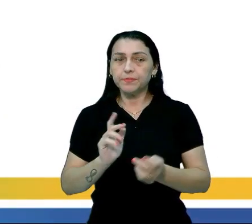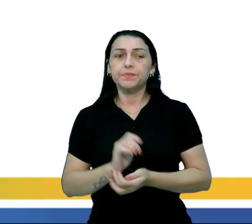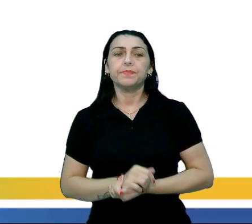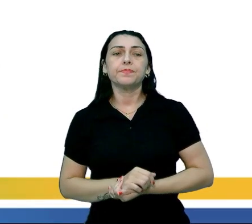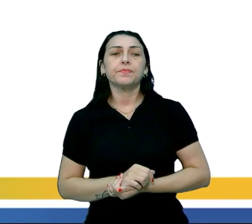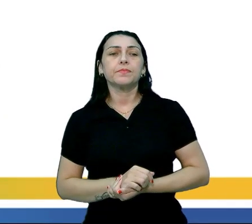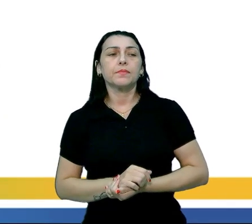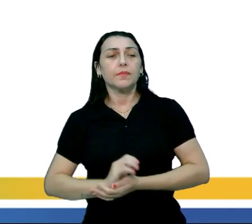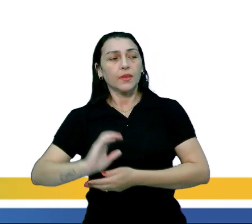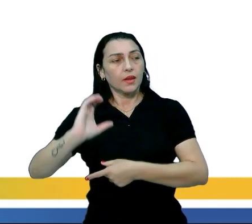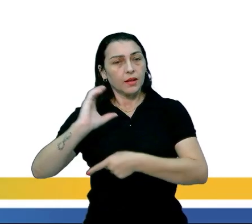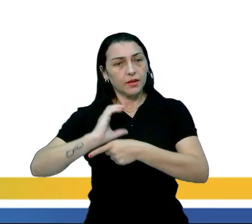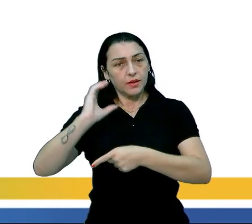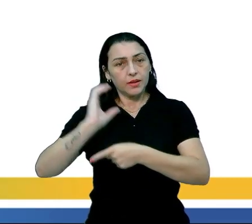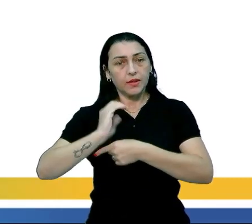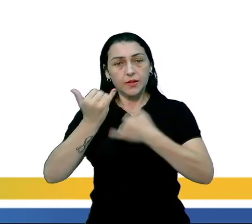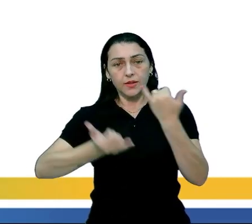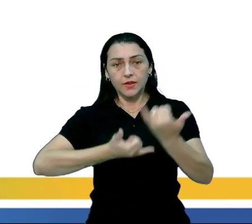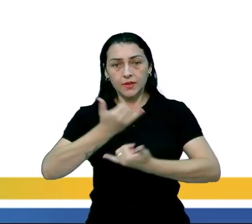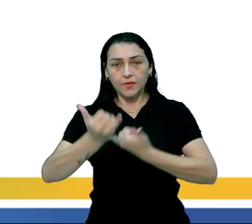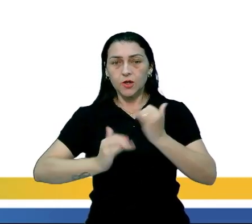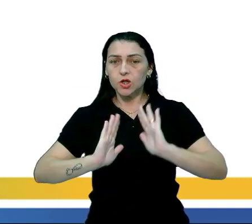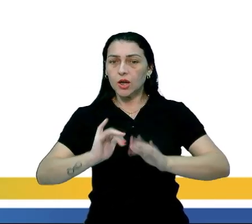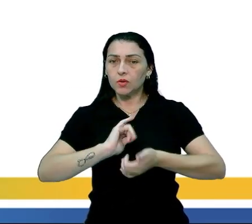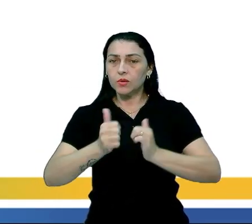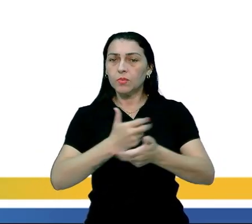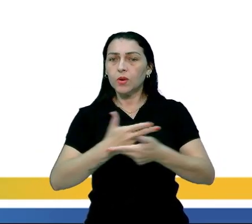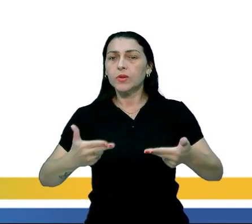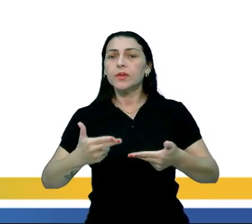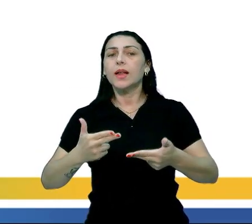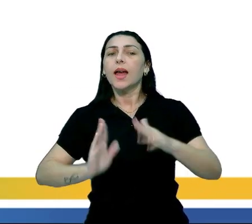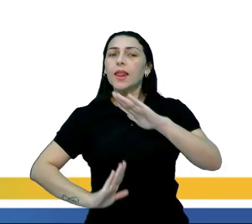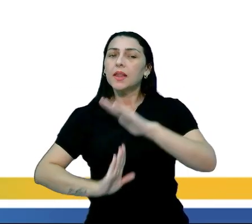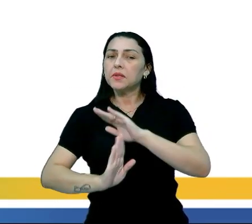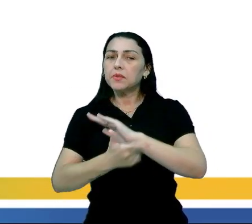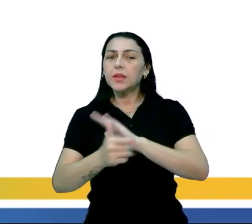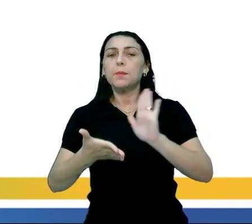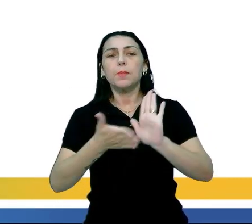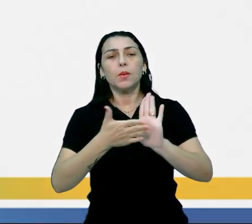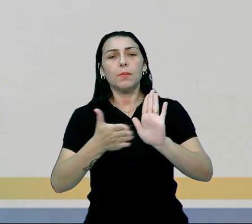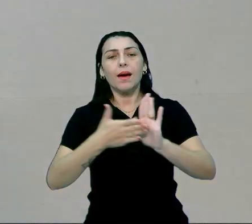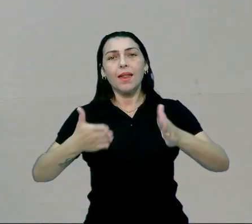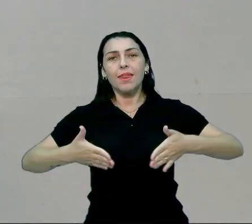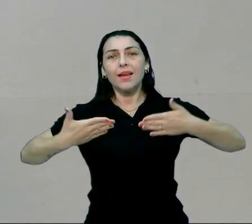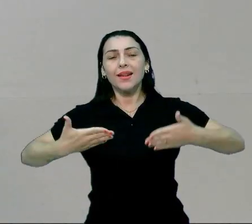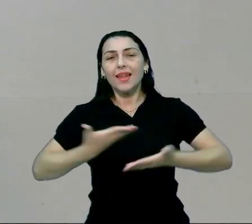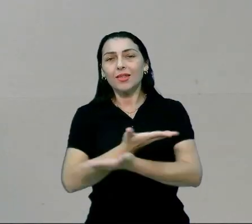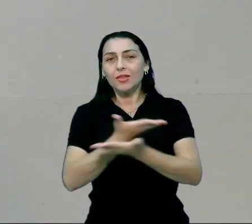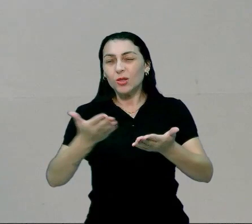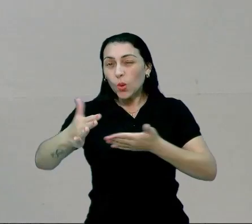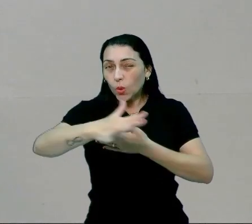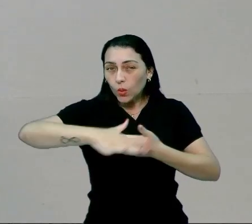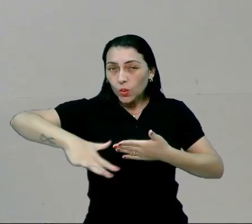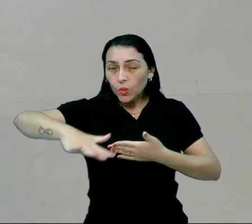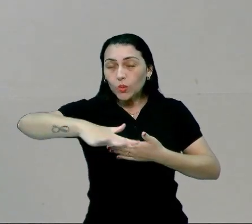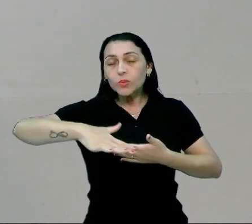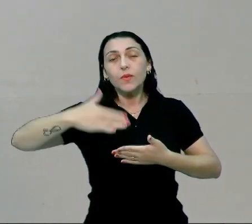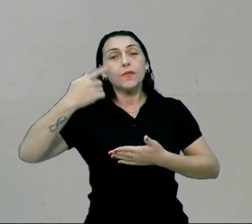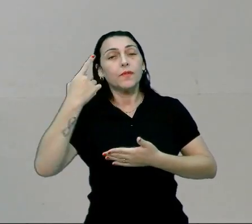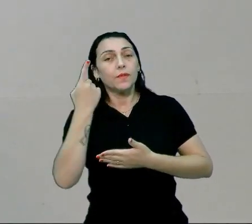ver ela aqui, ó. Alternativa C, diversão, já que o esporte é uma forma ilimitada de proporcionar alegria a todos.